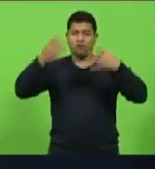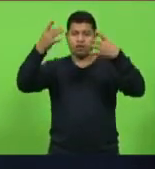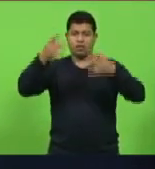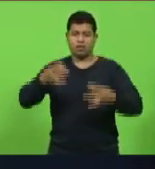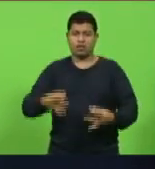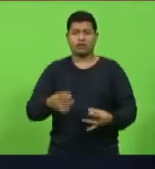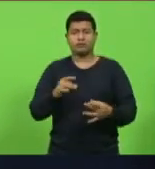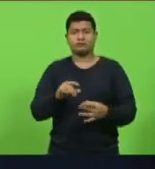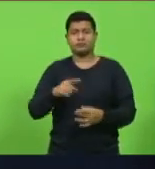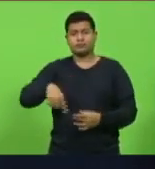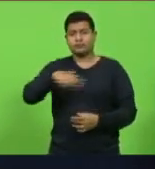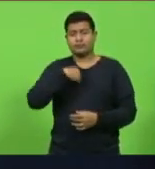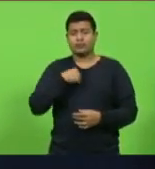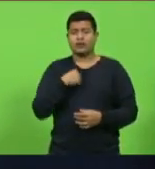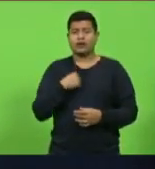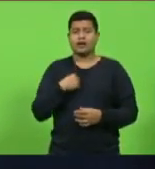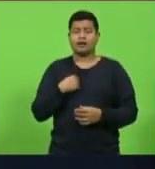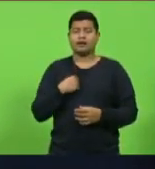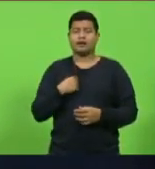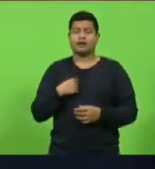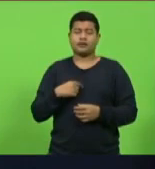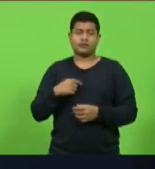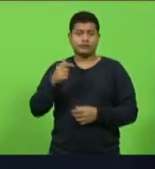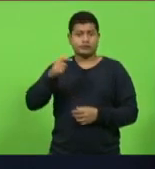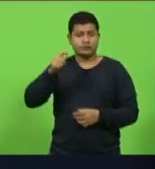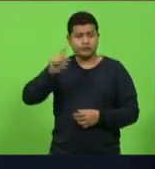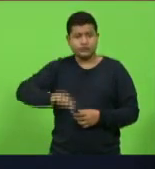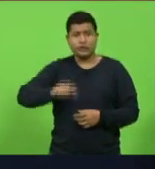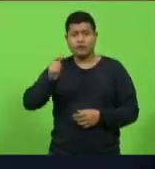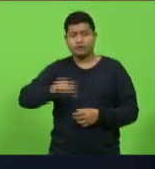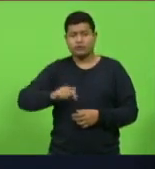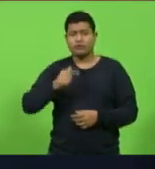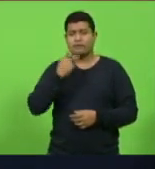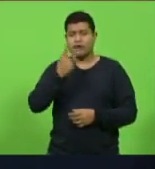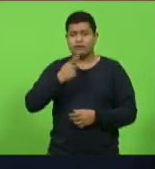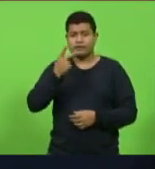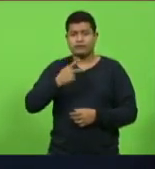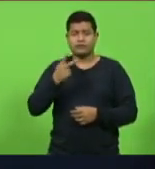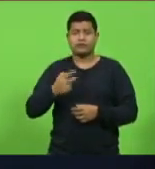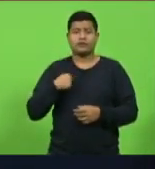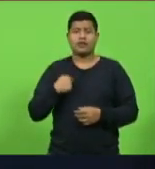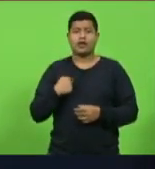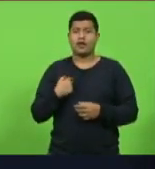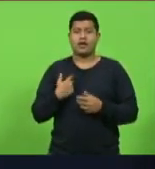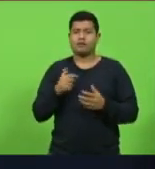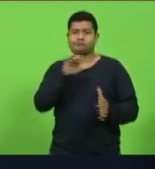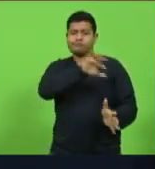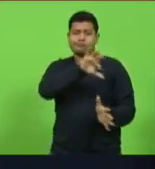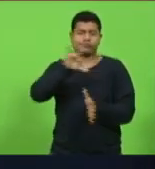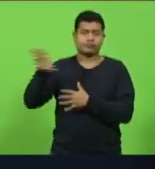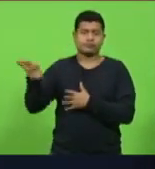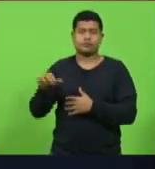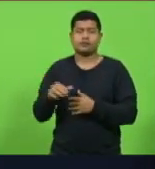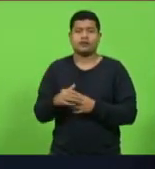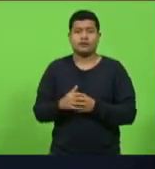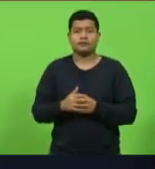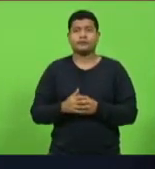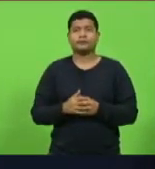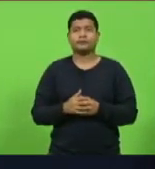para não nos fadigar com a repetição das informações optou por dispensar a